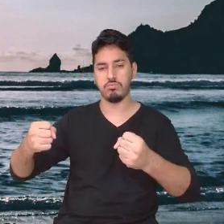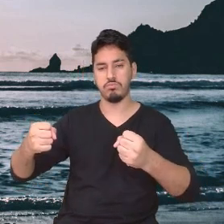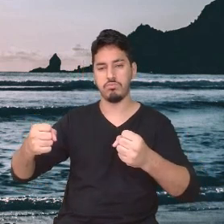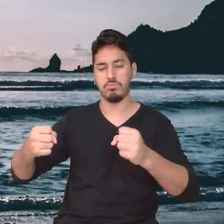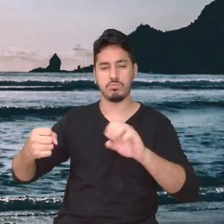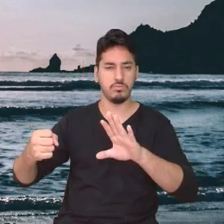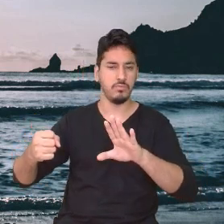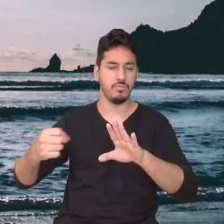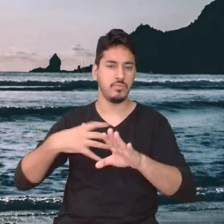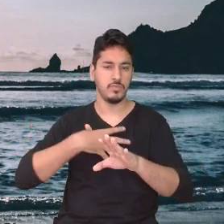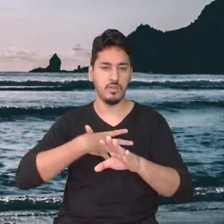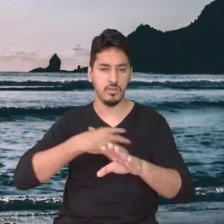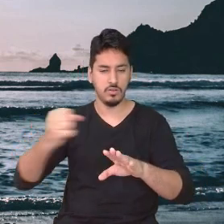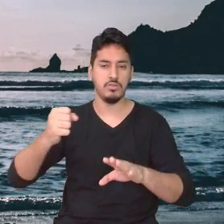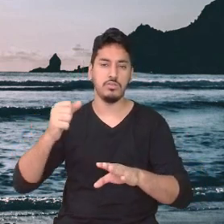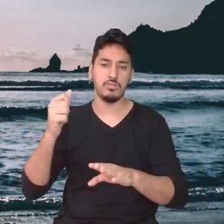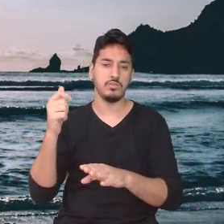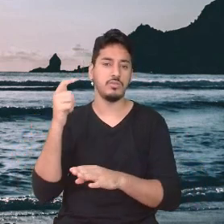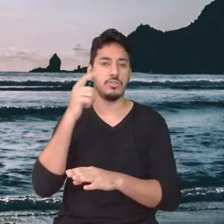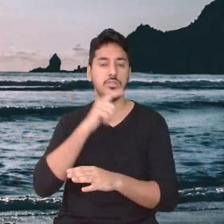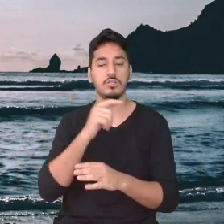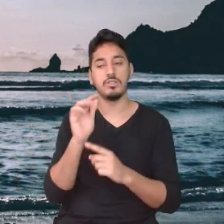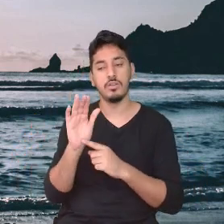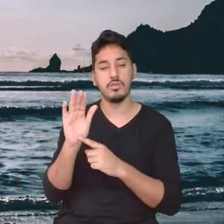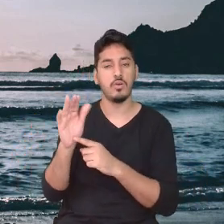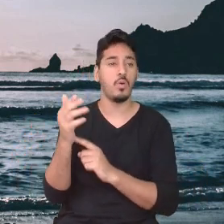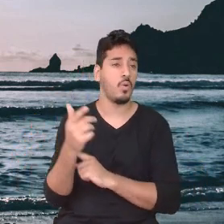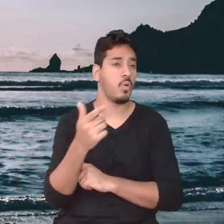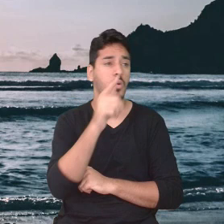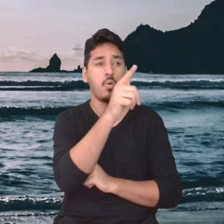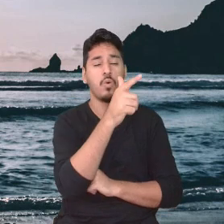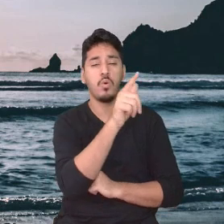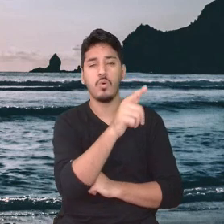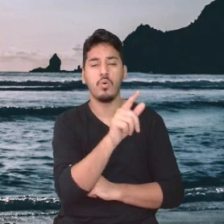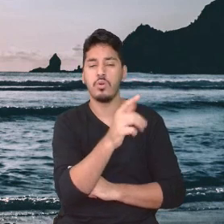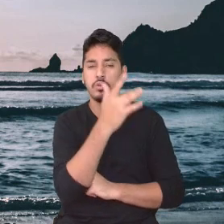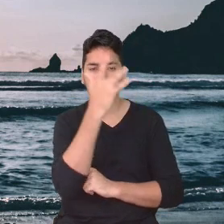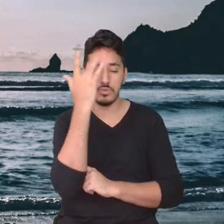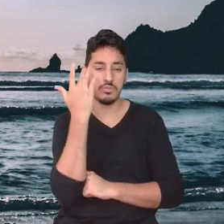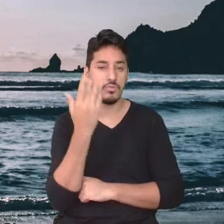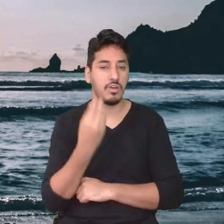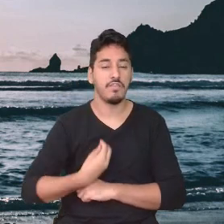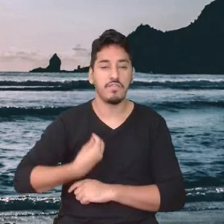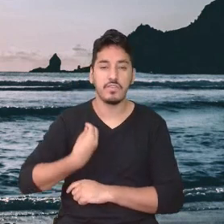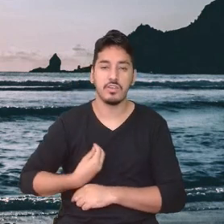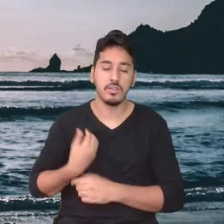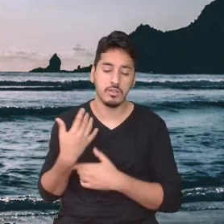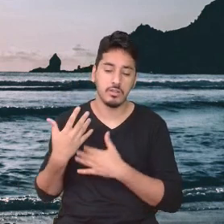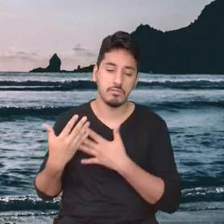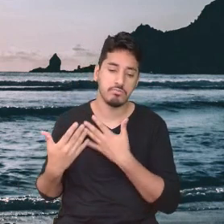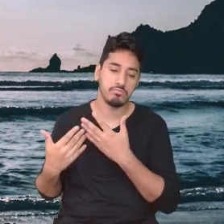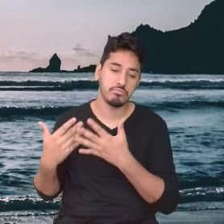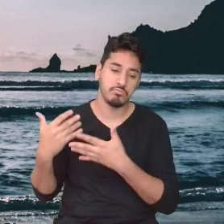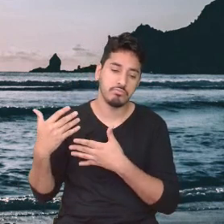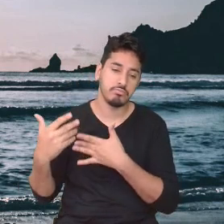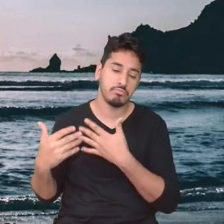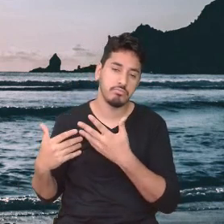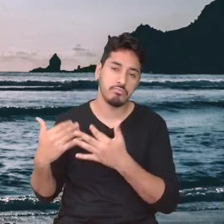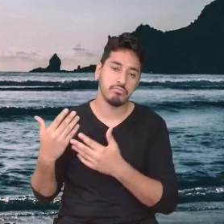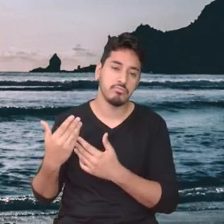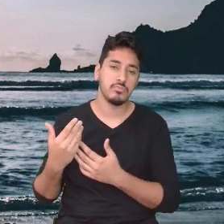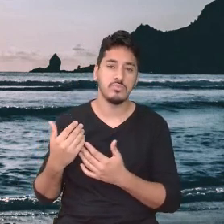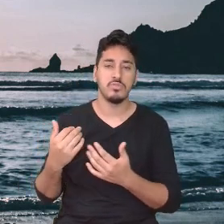suicídios que conseguem ser levados a cabo. Outros tanto, a pessoa passa a sua vida